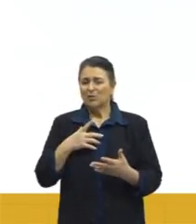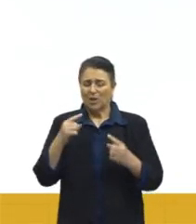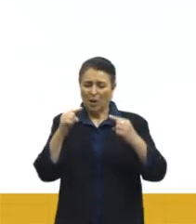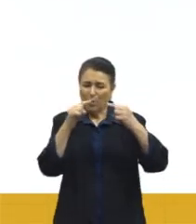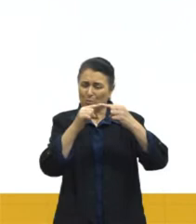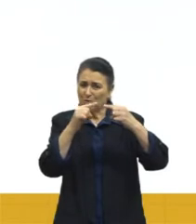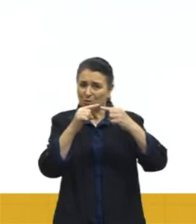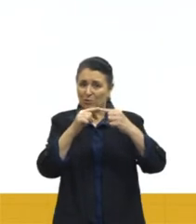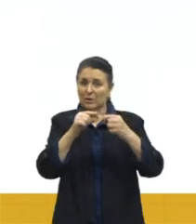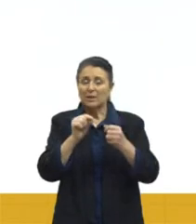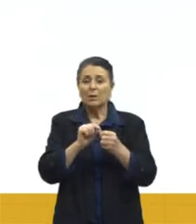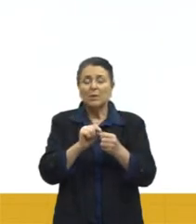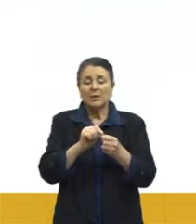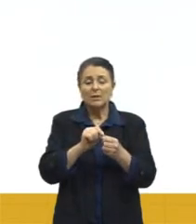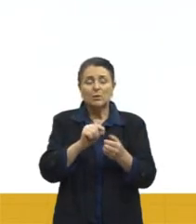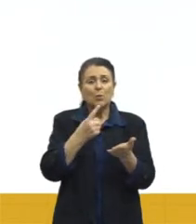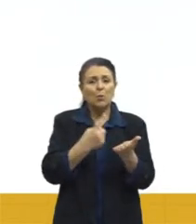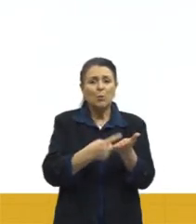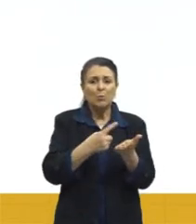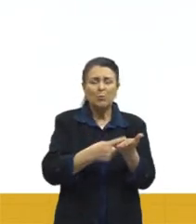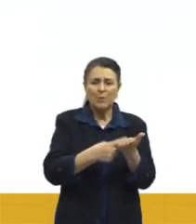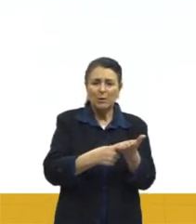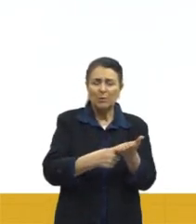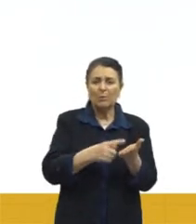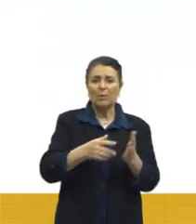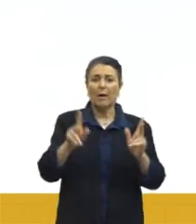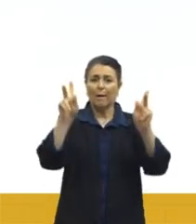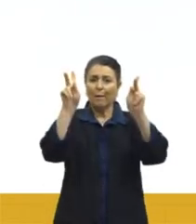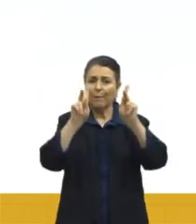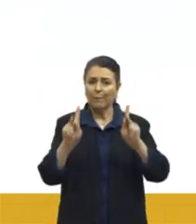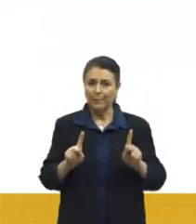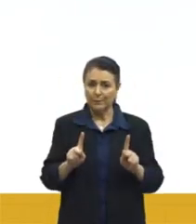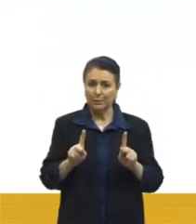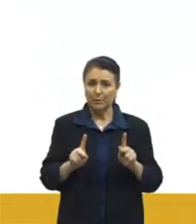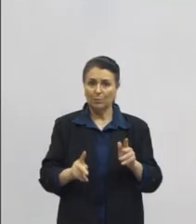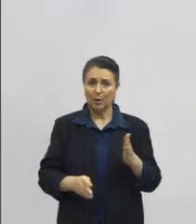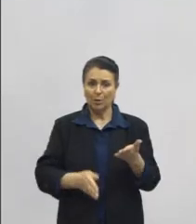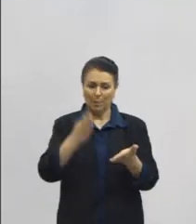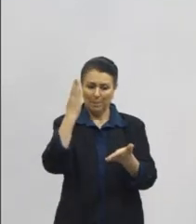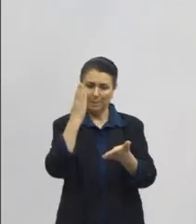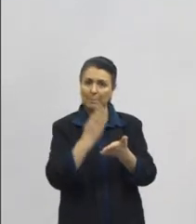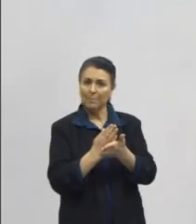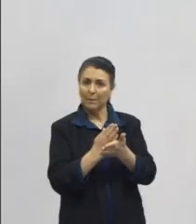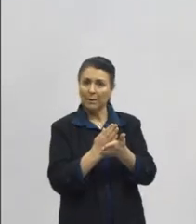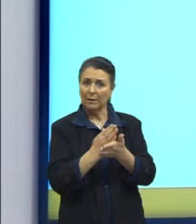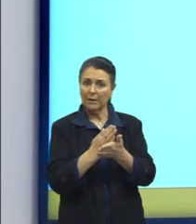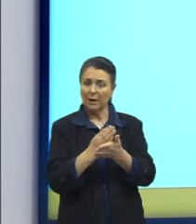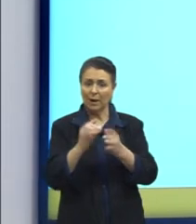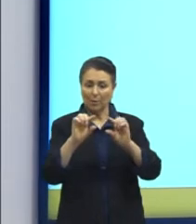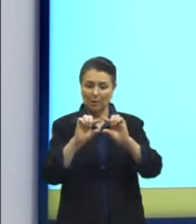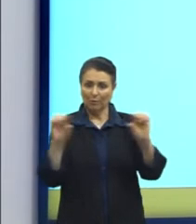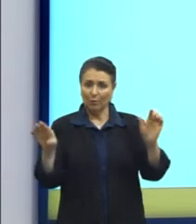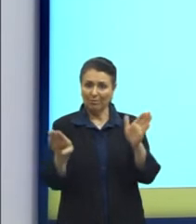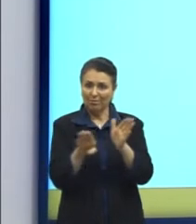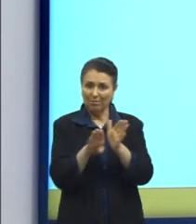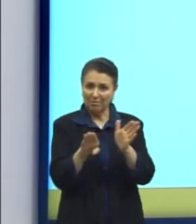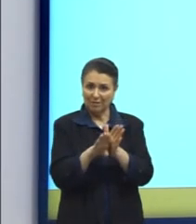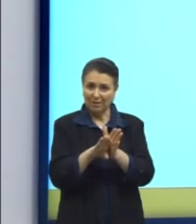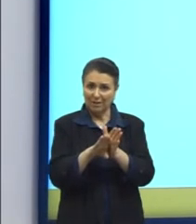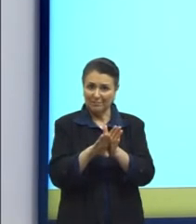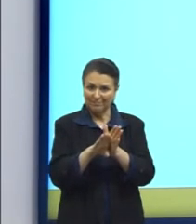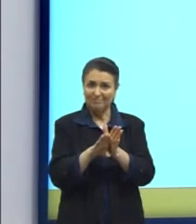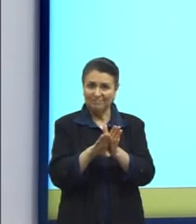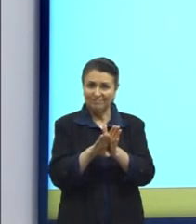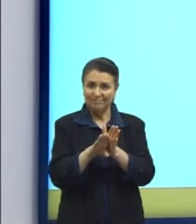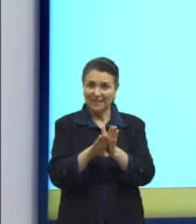paz né que marca Então essas zona que é uma zona em que não teria conflito nessa fronteira que até hoje é a fronteira